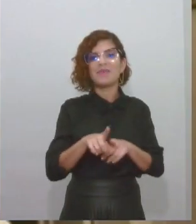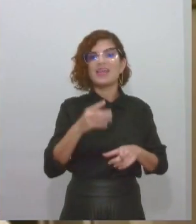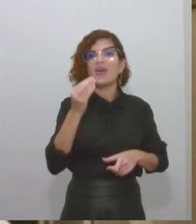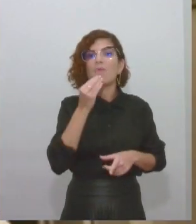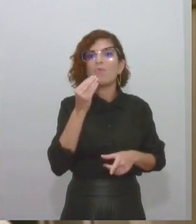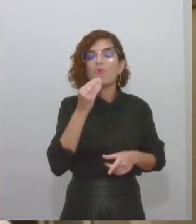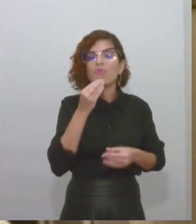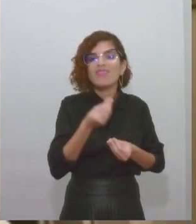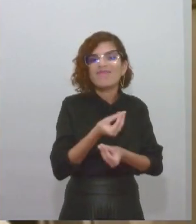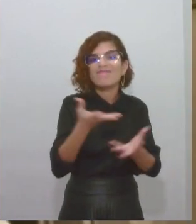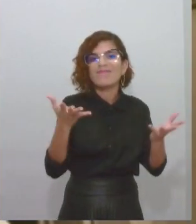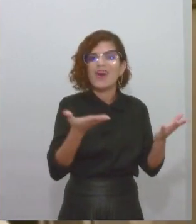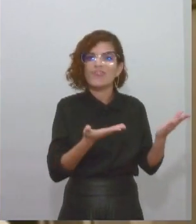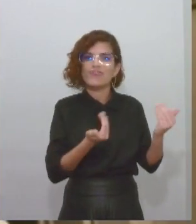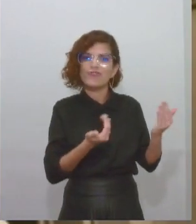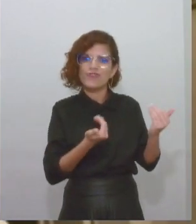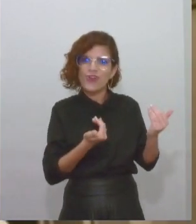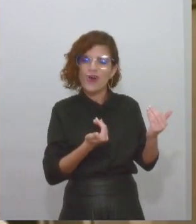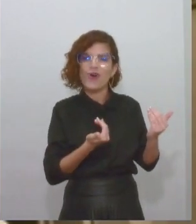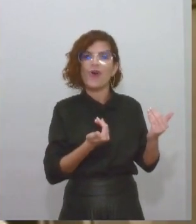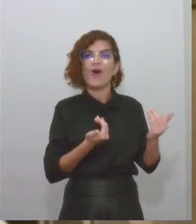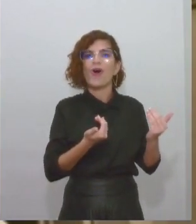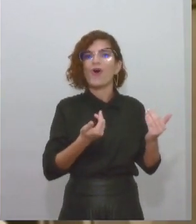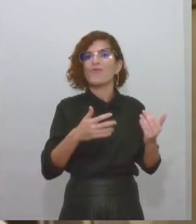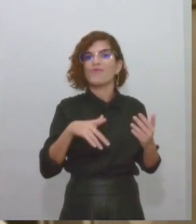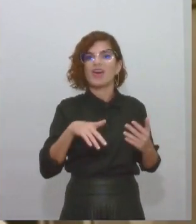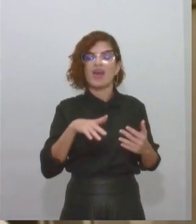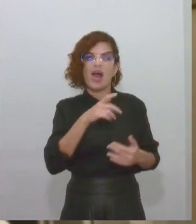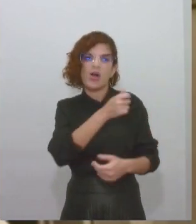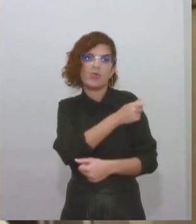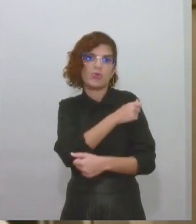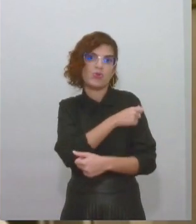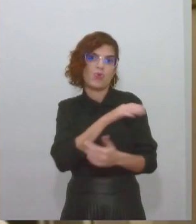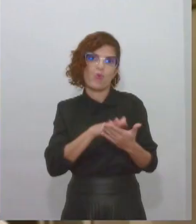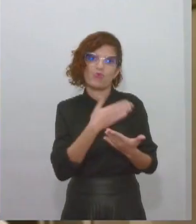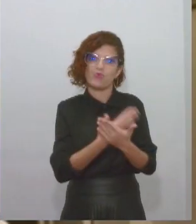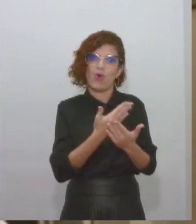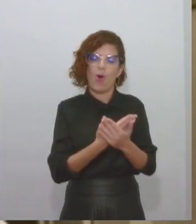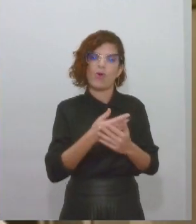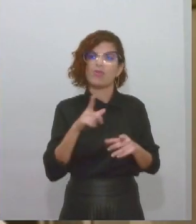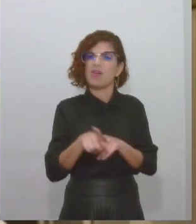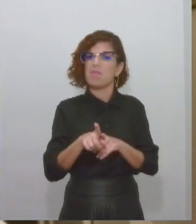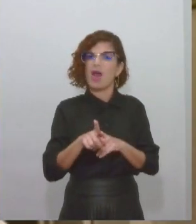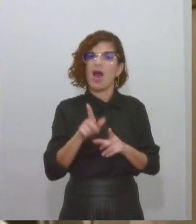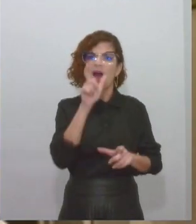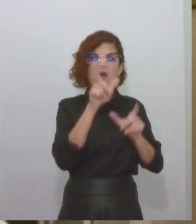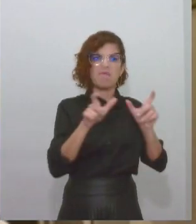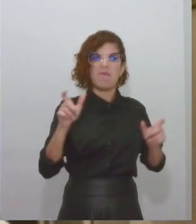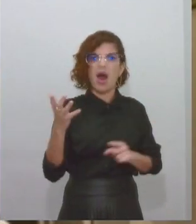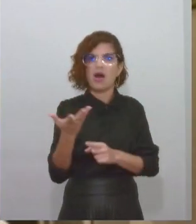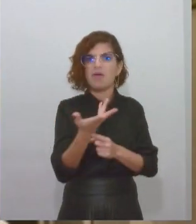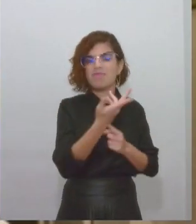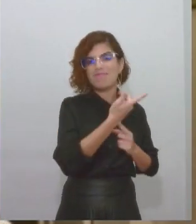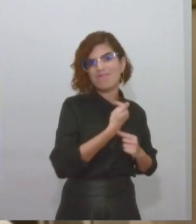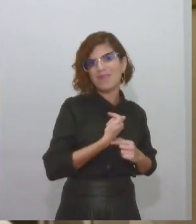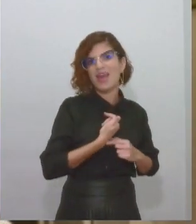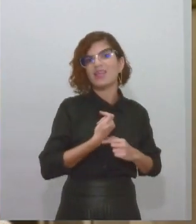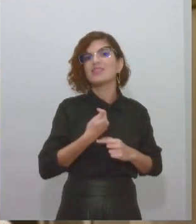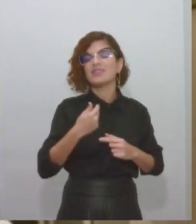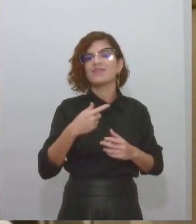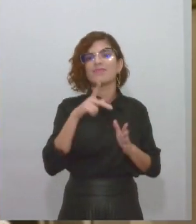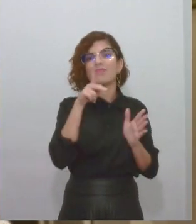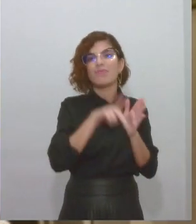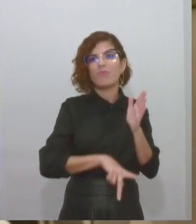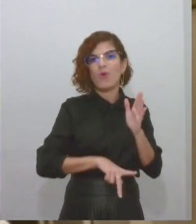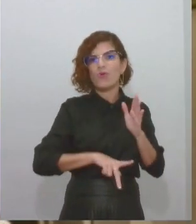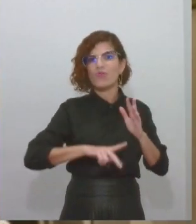à classe estudantil da minha cidade, aos artistas, num projeto revolucionário que